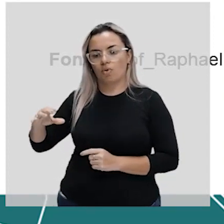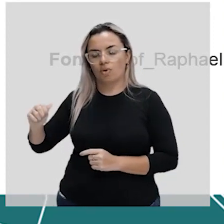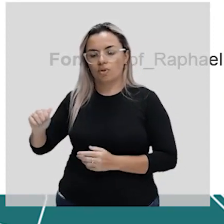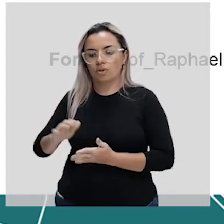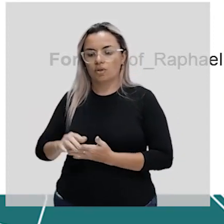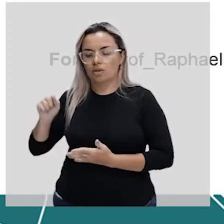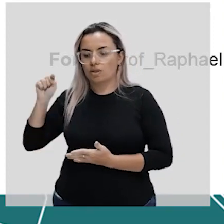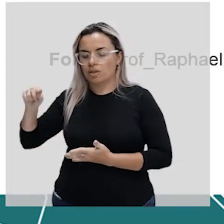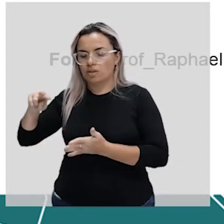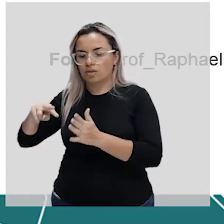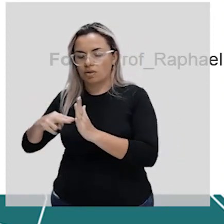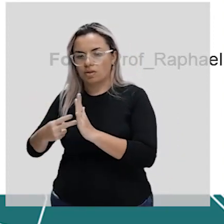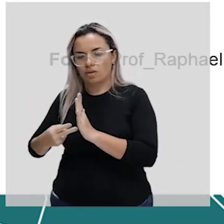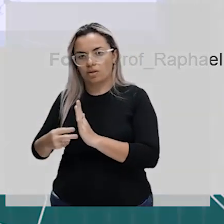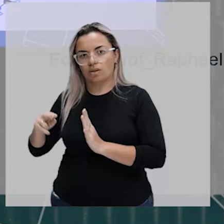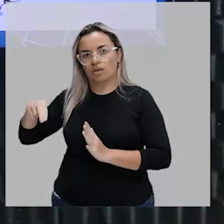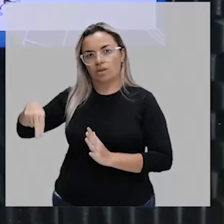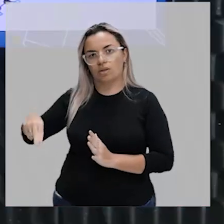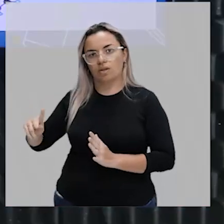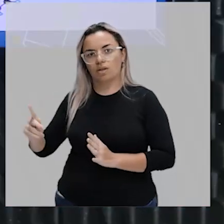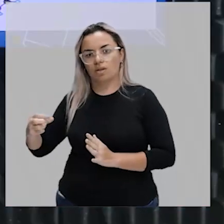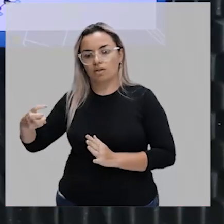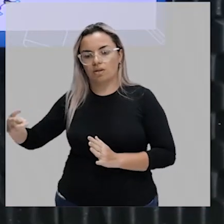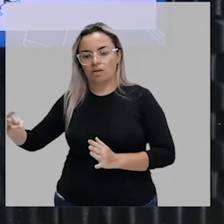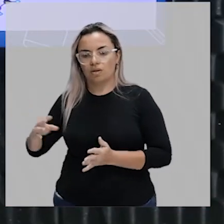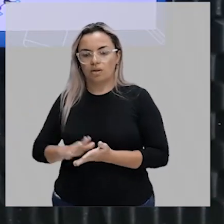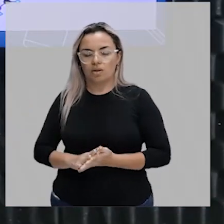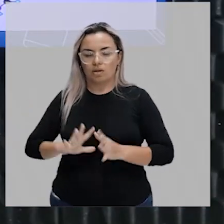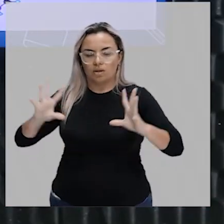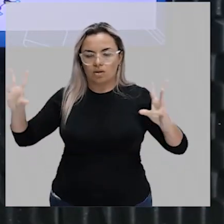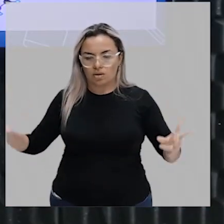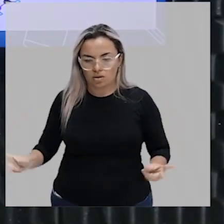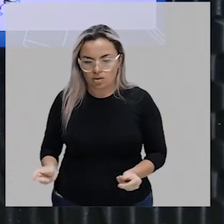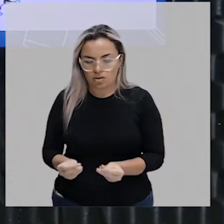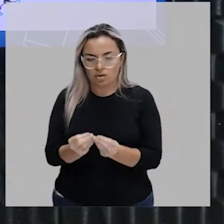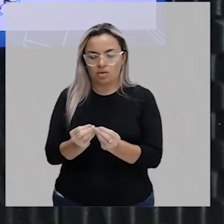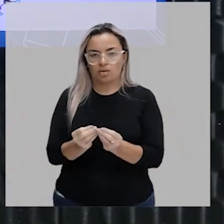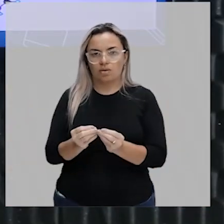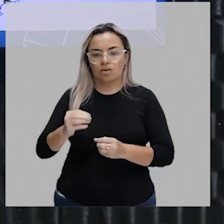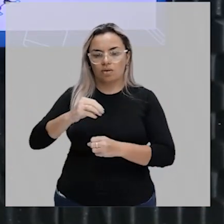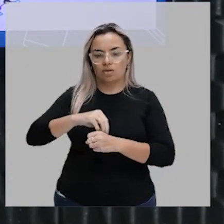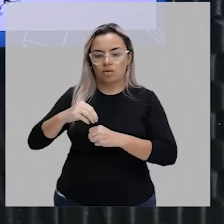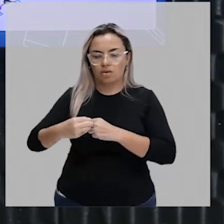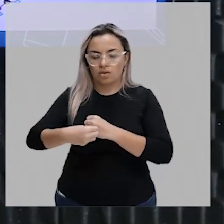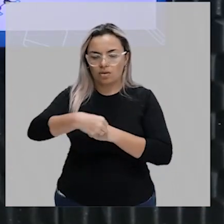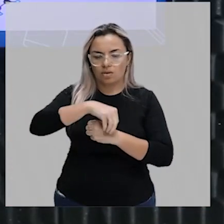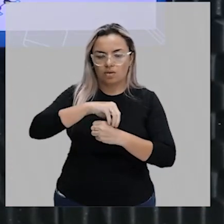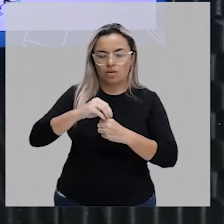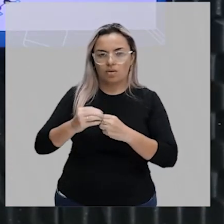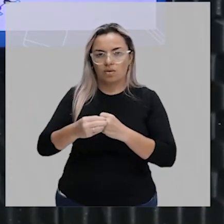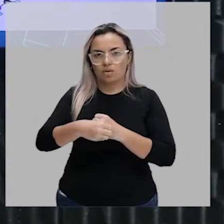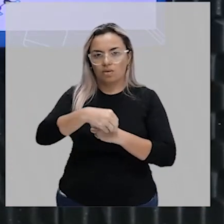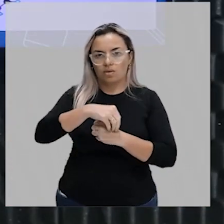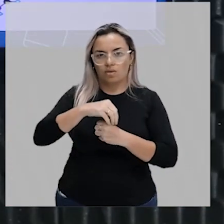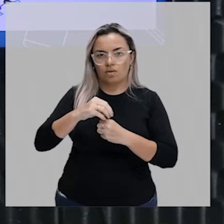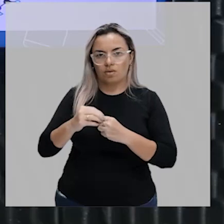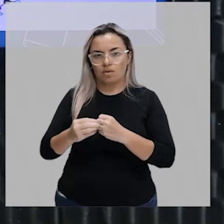E aí ele percebe que ocorreu o quê? Fusão de moléculas. Algumas dessas moléculas sofreram